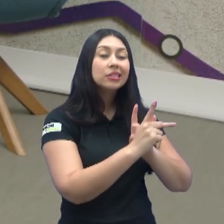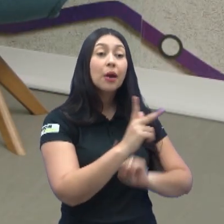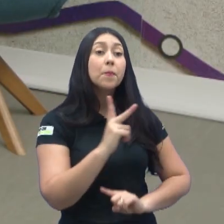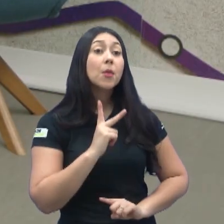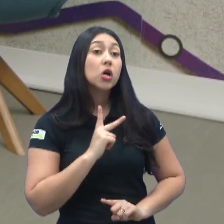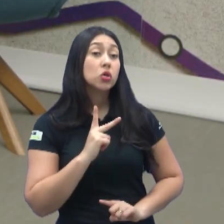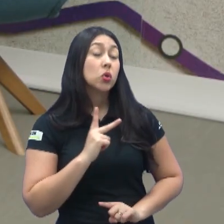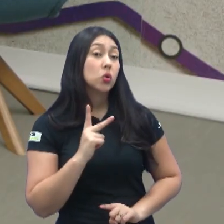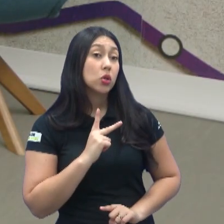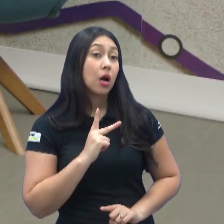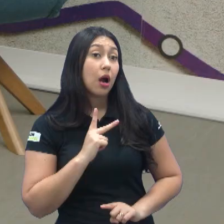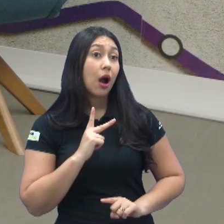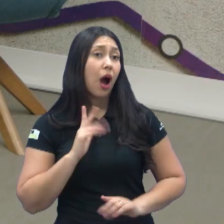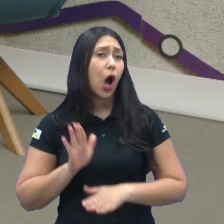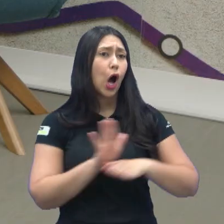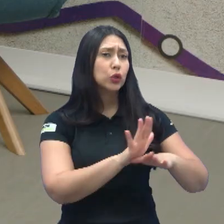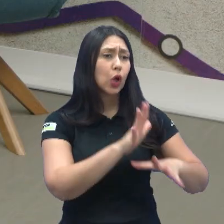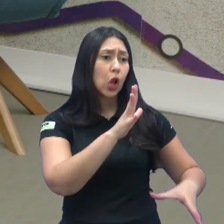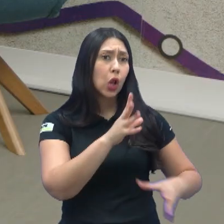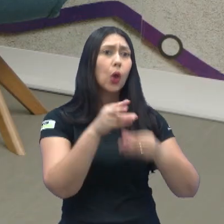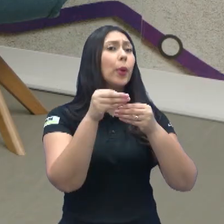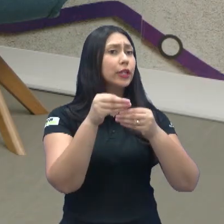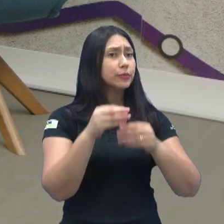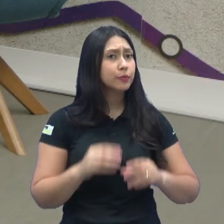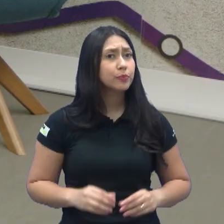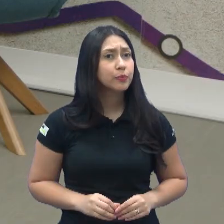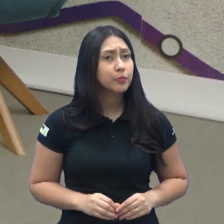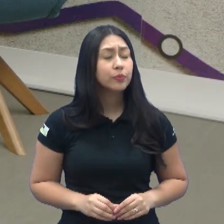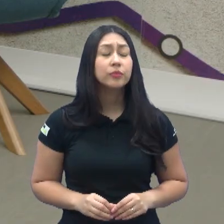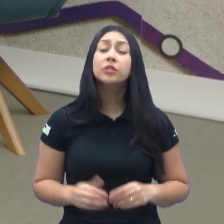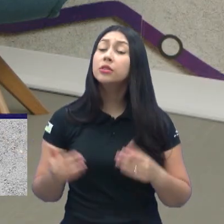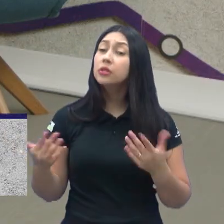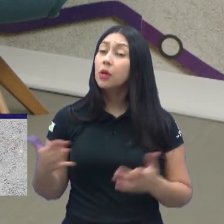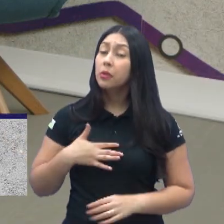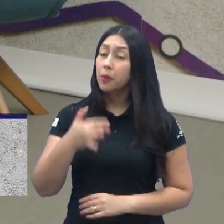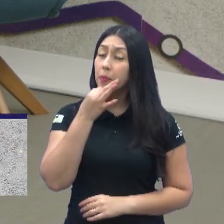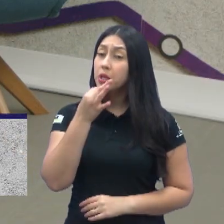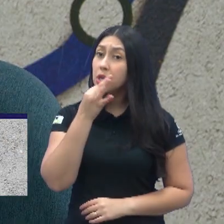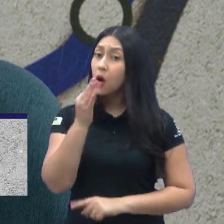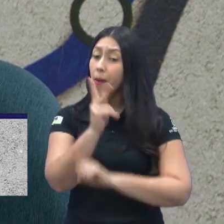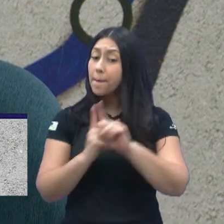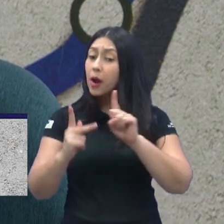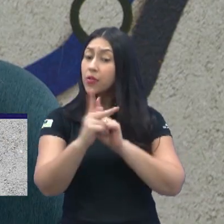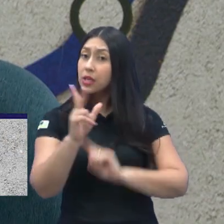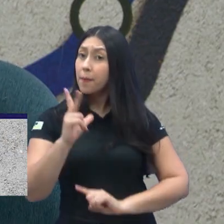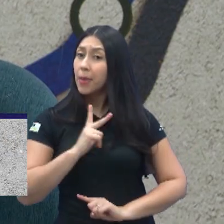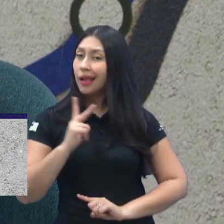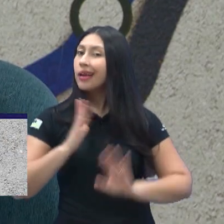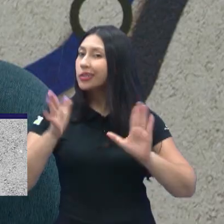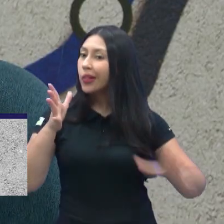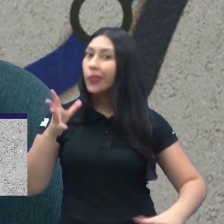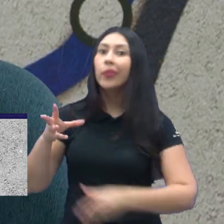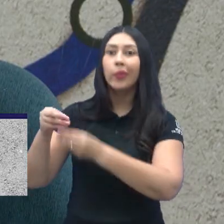pode complementar, né, o INSS? Então, Rafa, eu acredito que a previdência privada ela é um complemento,